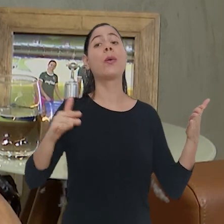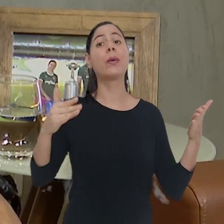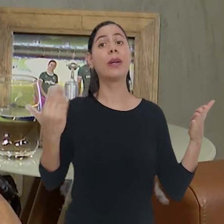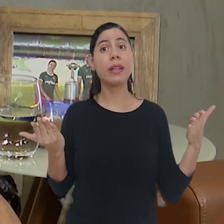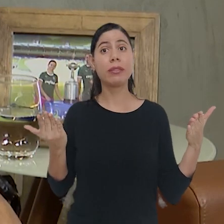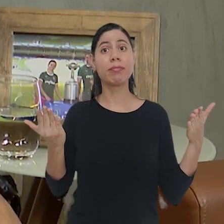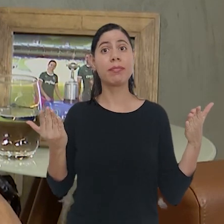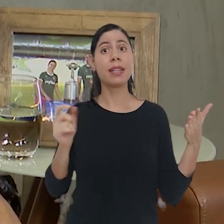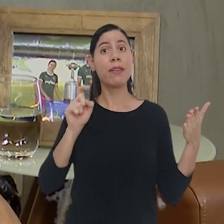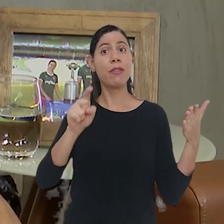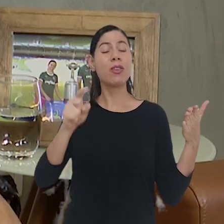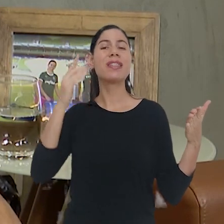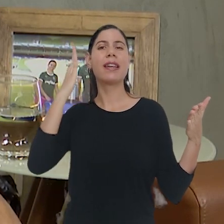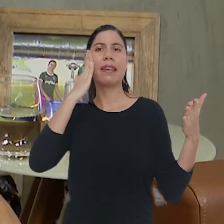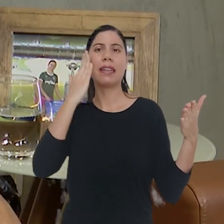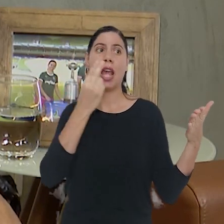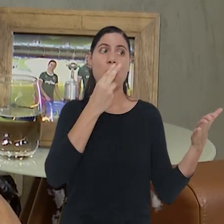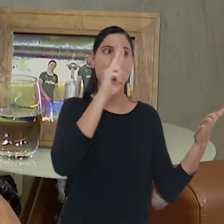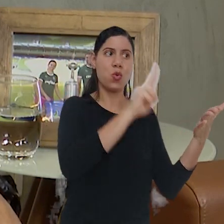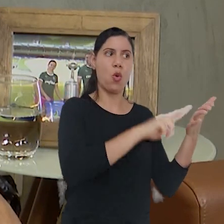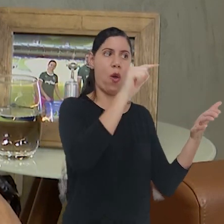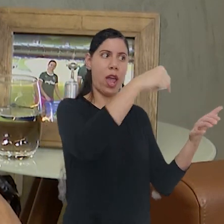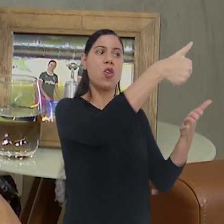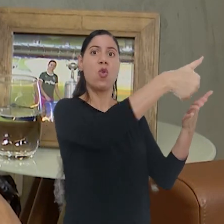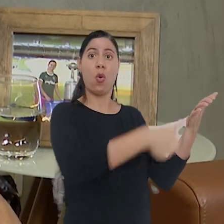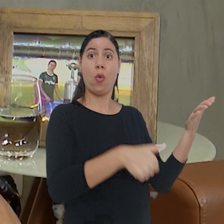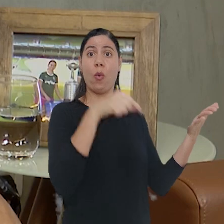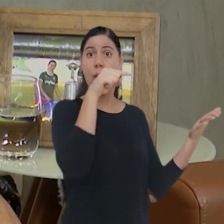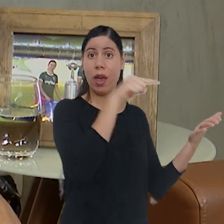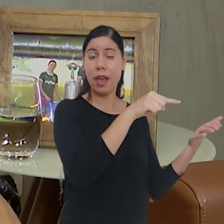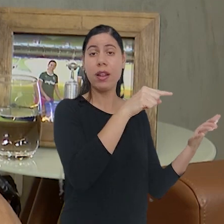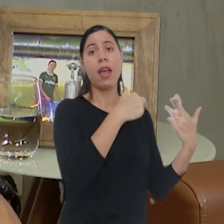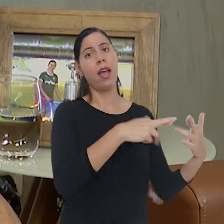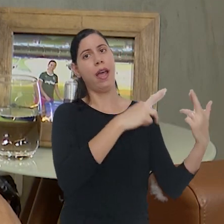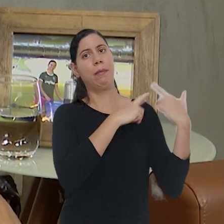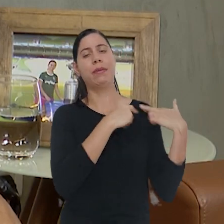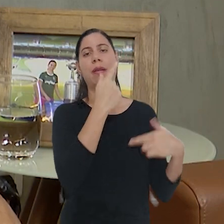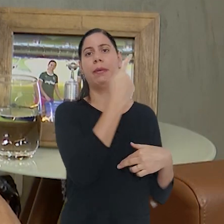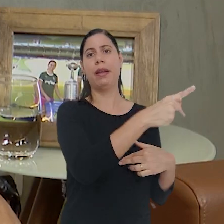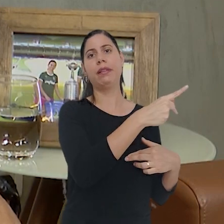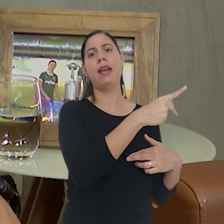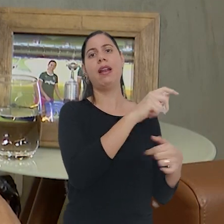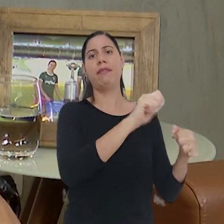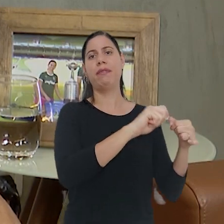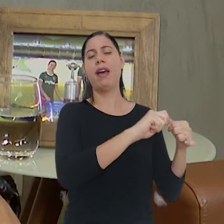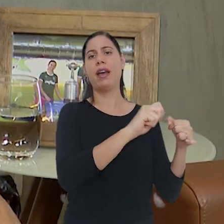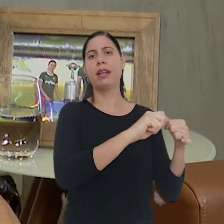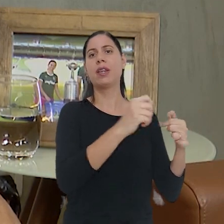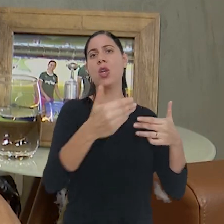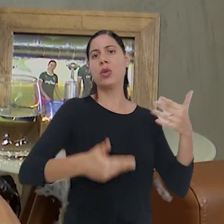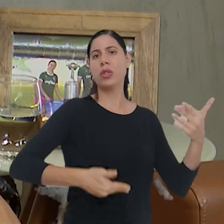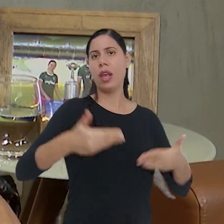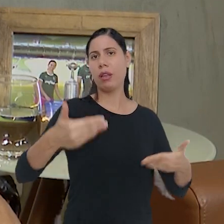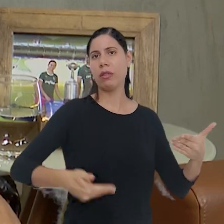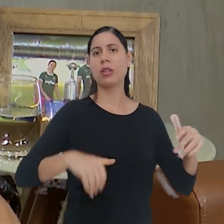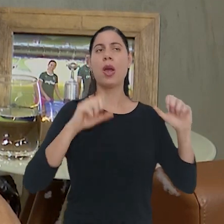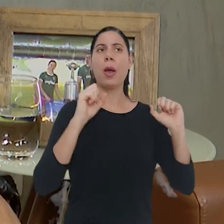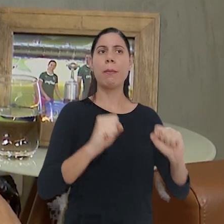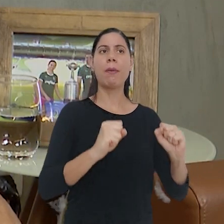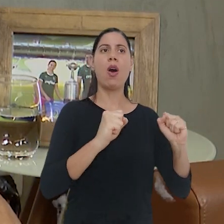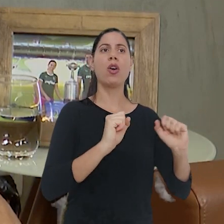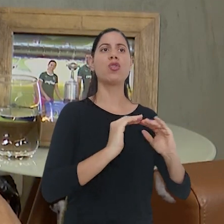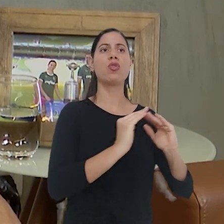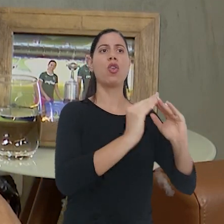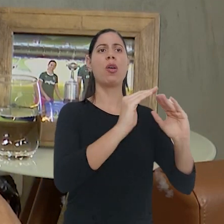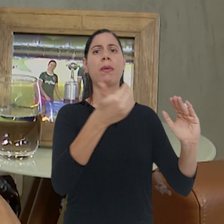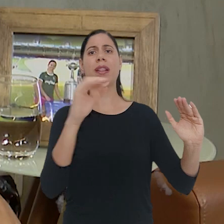você partir de uma premissa que o Correio foi contratado, os Correios, é obrigação dele entregar o serviço, mesmo que seja um condomínio com